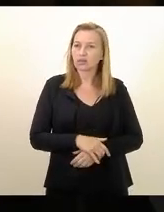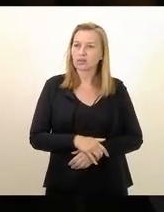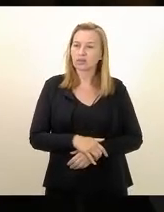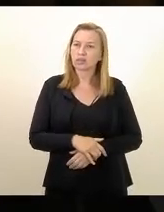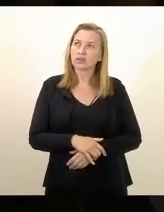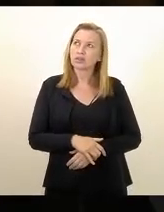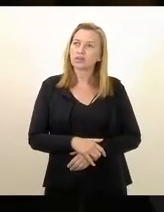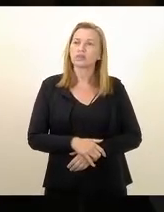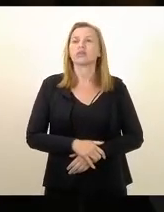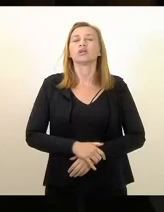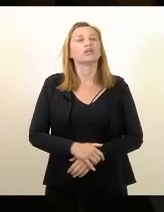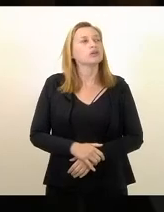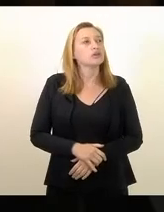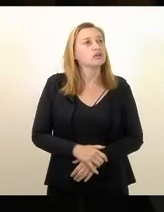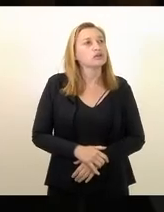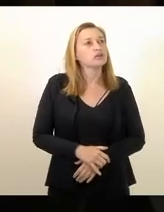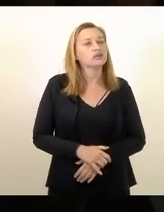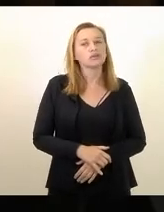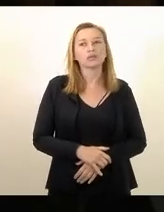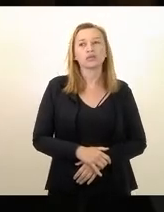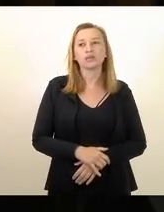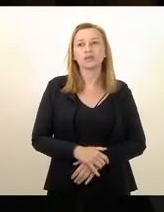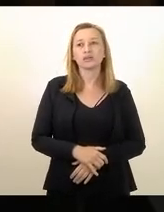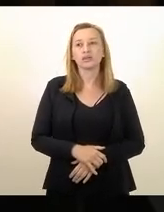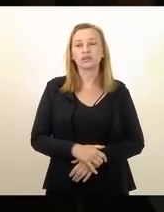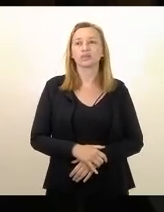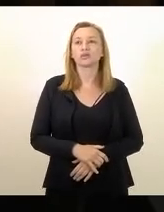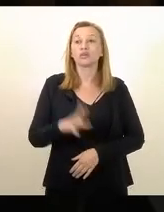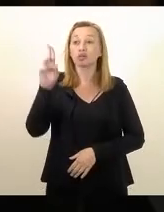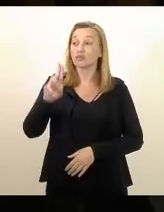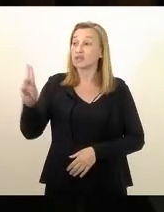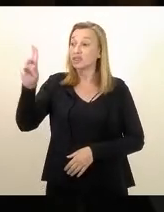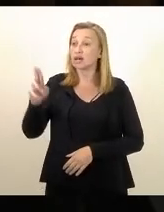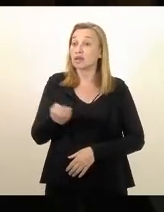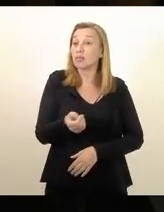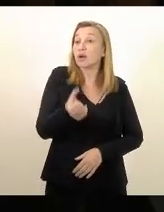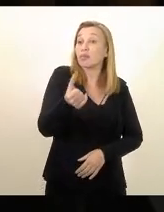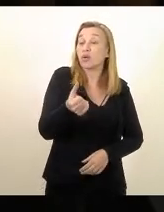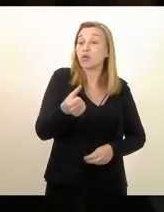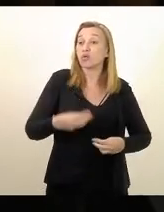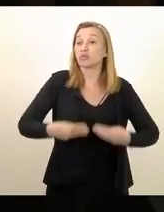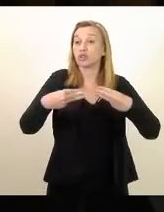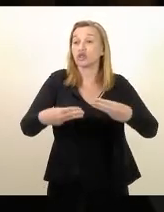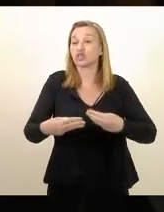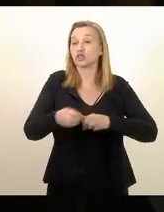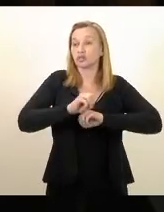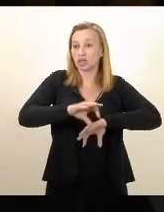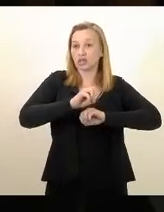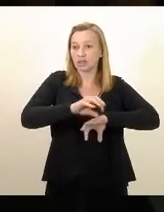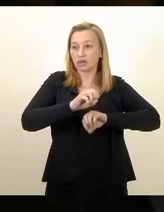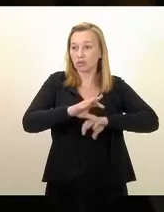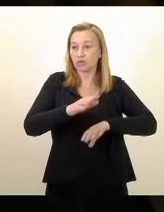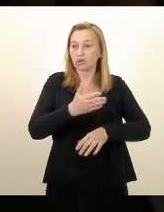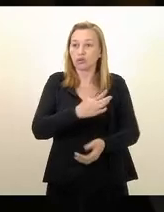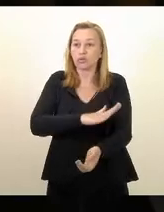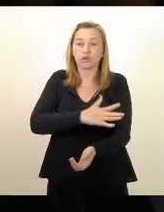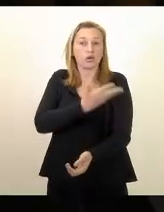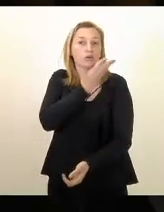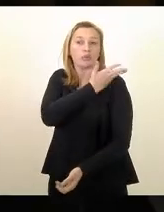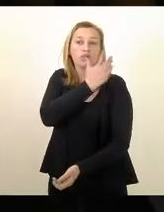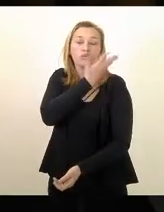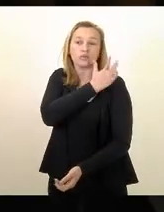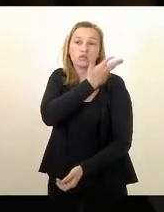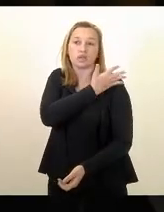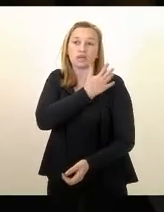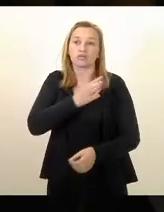blog Brasil de Fato que também tem um periódico Universidade para Poucos o ministro da educação e o preconceito de classe o conde de